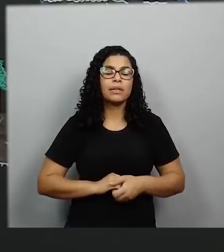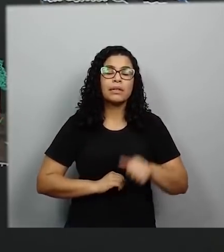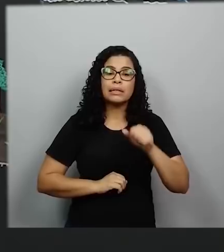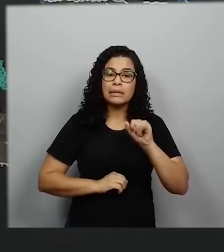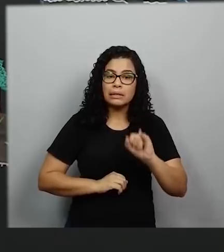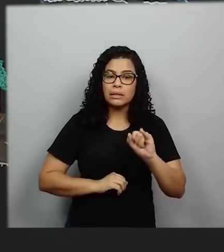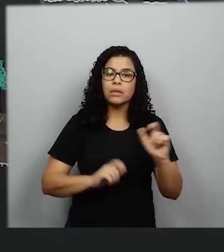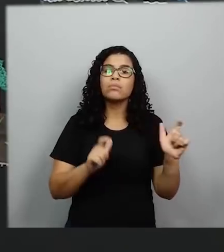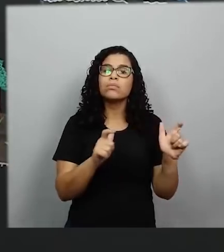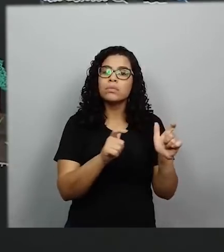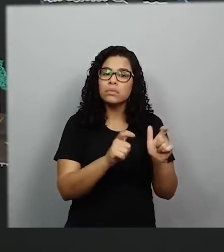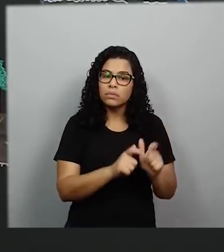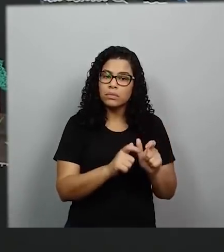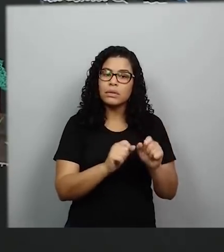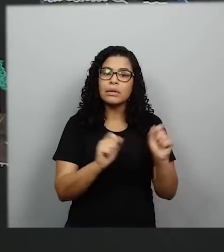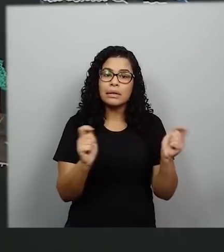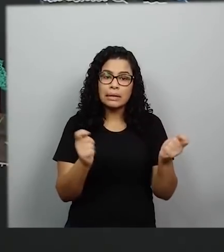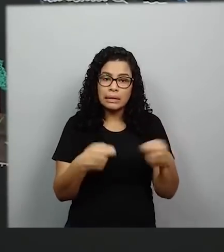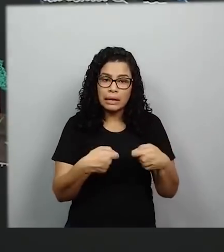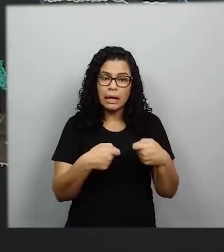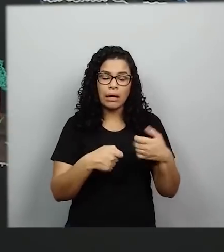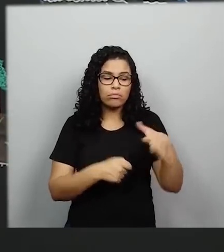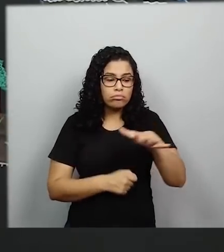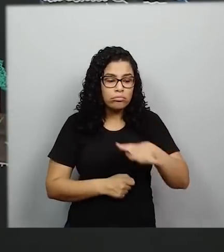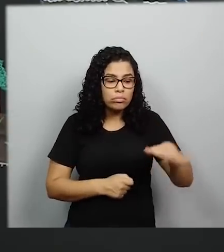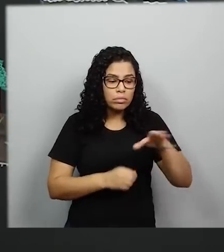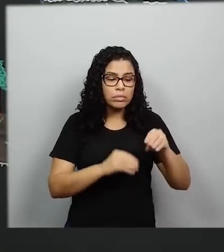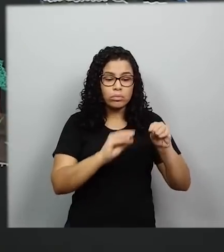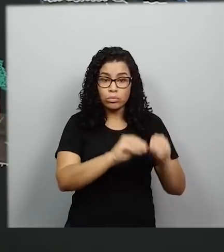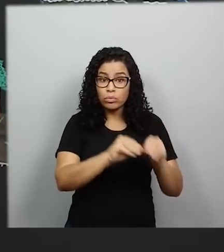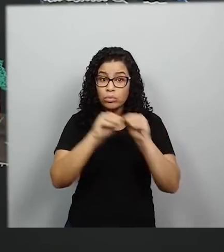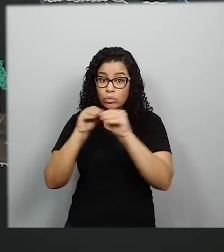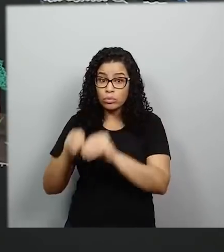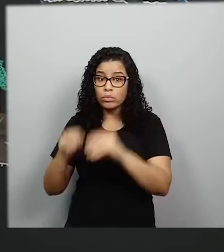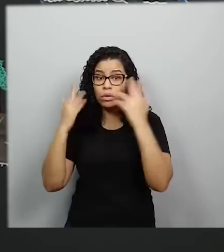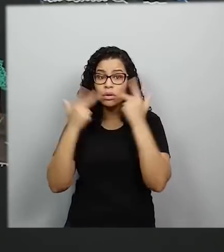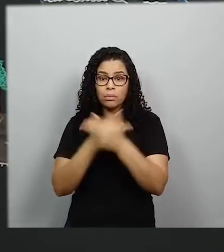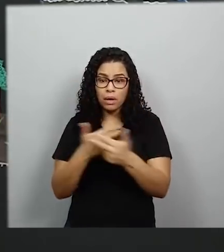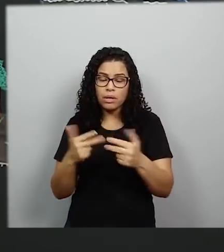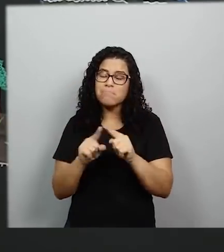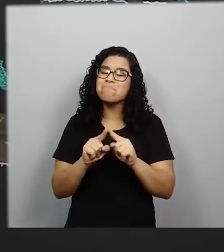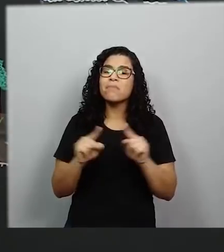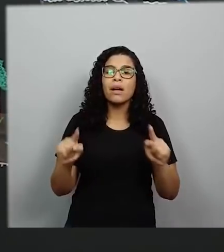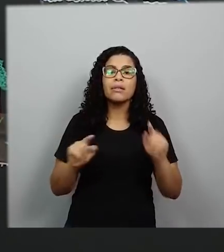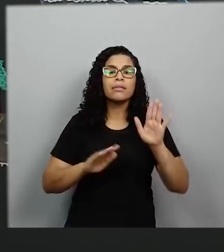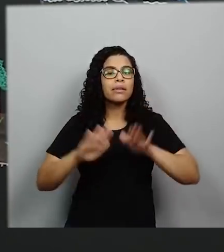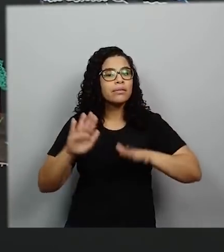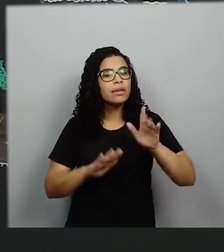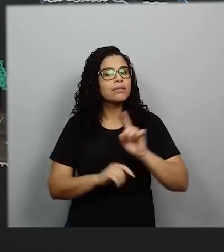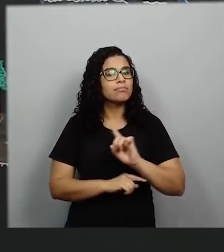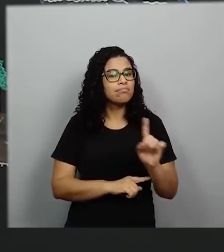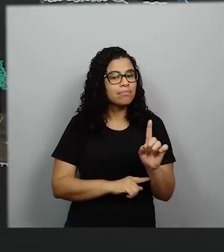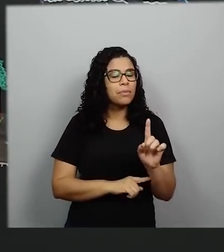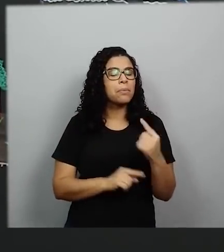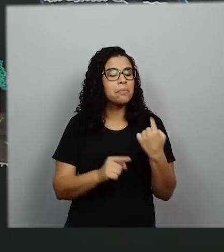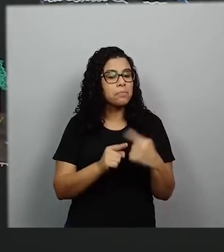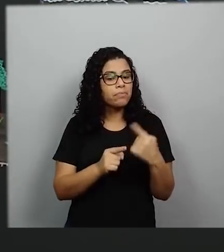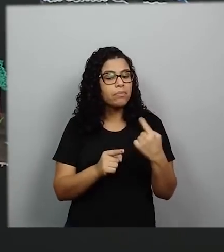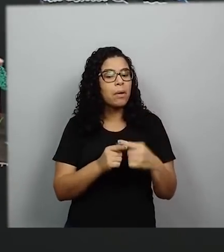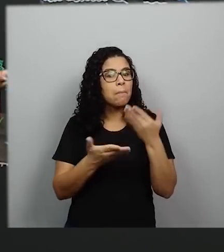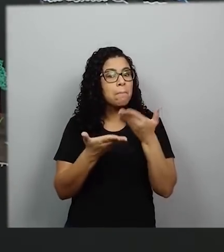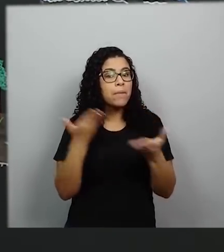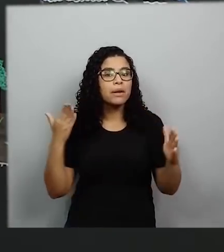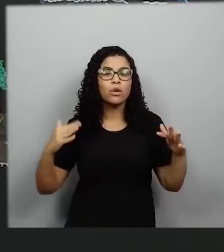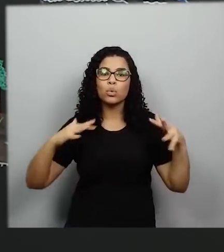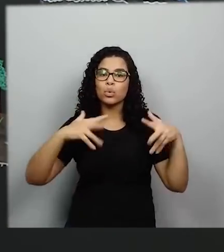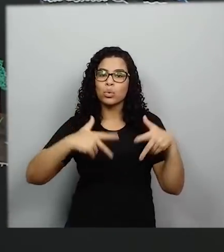pequena, que possa promover aí, que possa haver uma migração dessas espécies, a coisa flui, mas às vezes não, a intensidade é tão grande que há uma